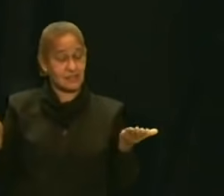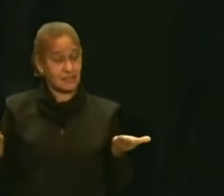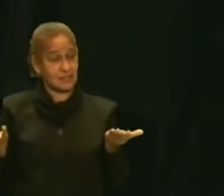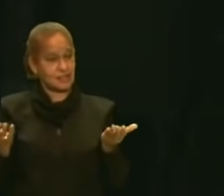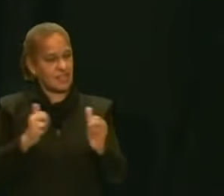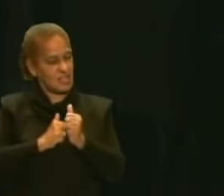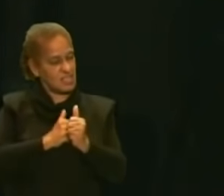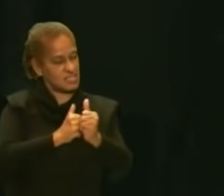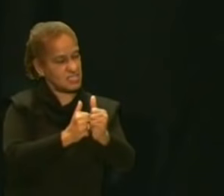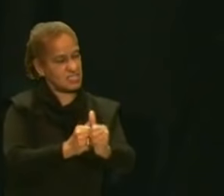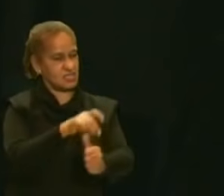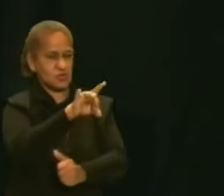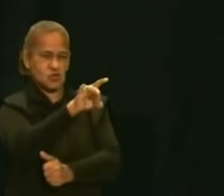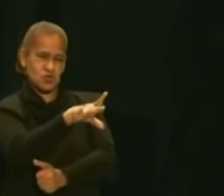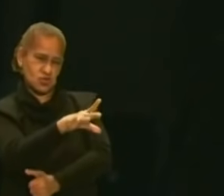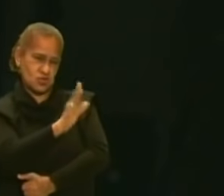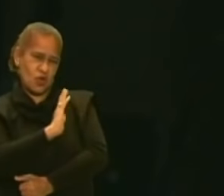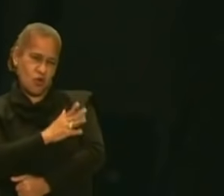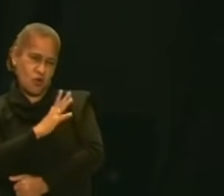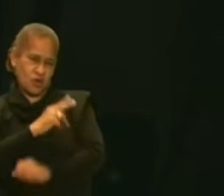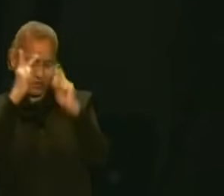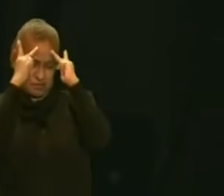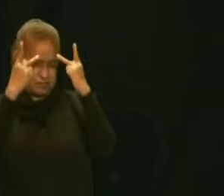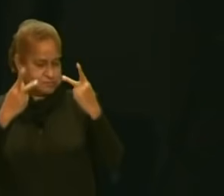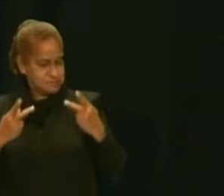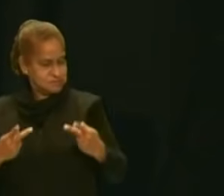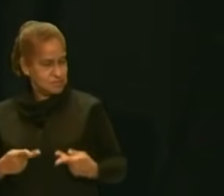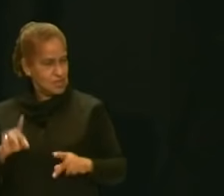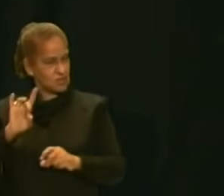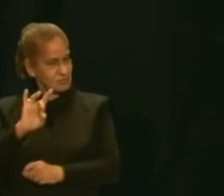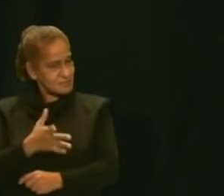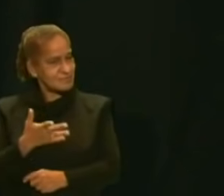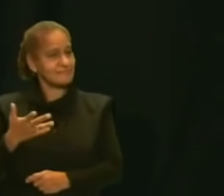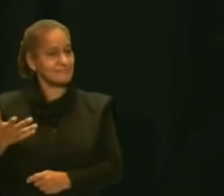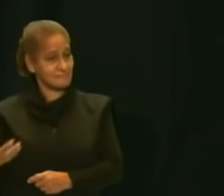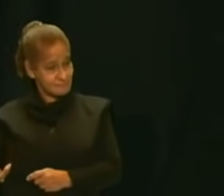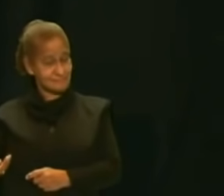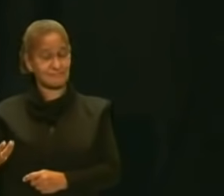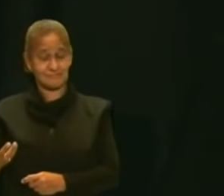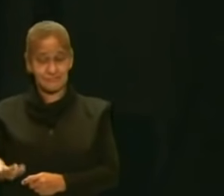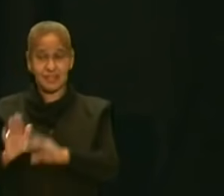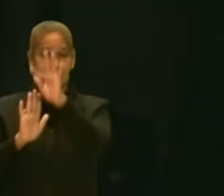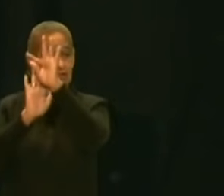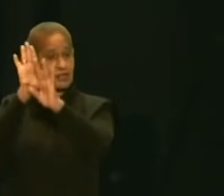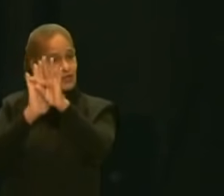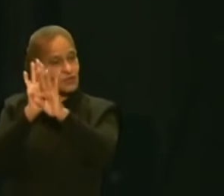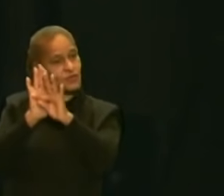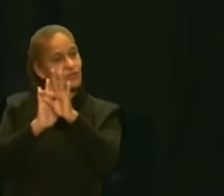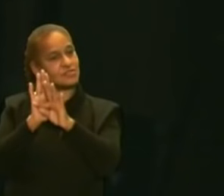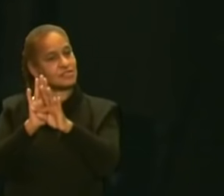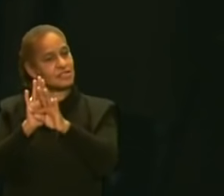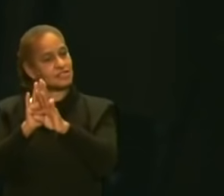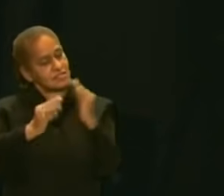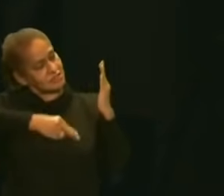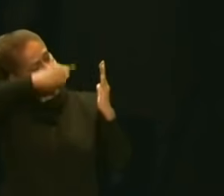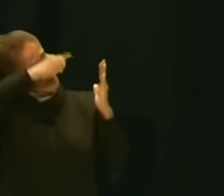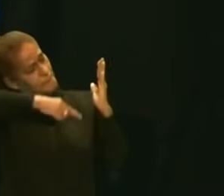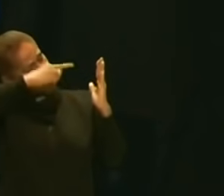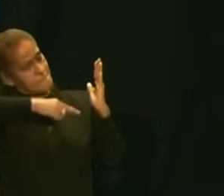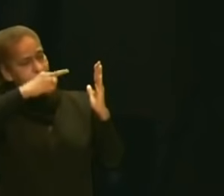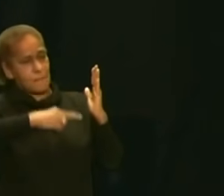seguindo apenas os ditames do coração humano. E aí, os textos que vão seguir vão falar de